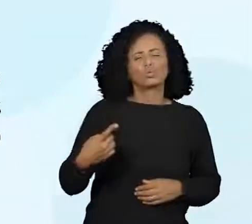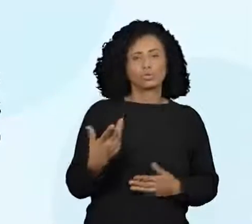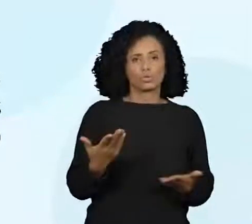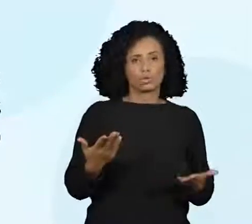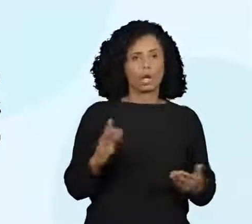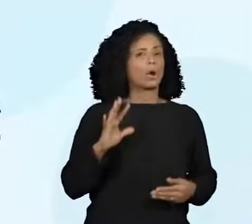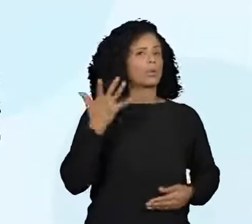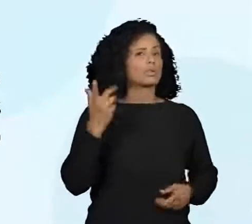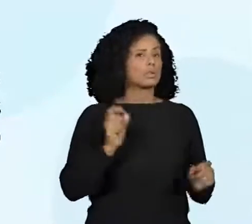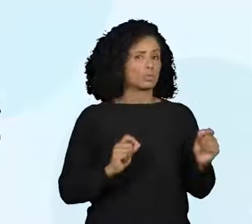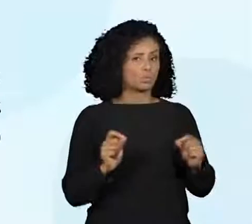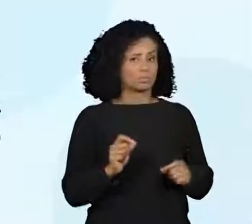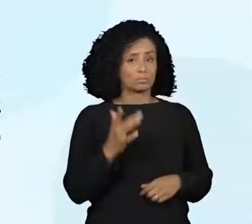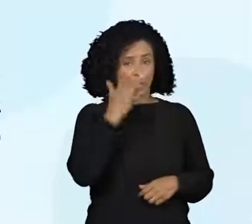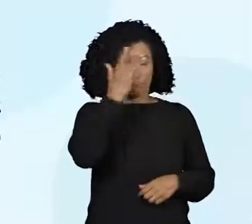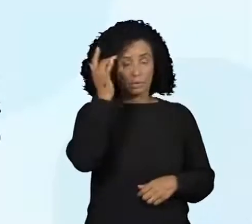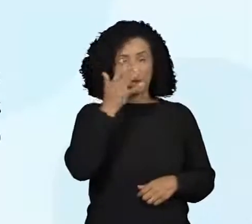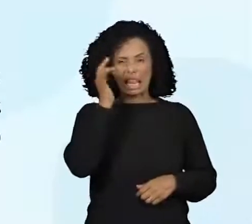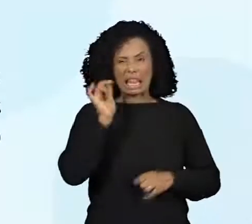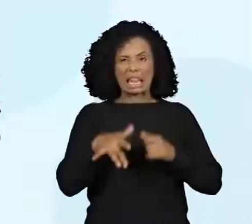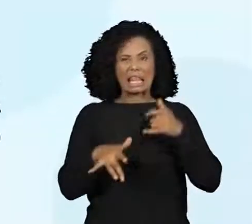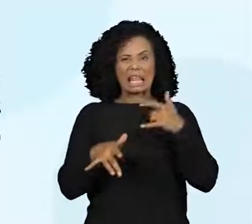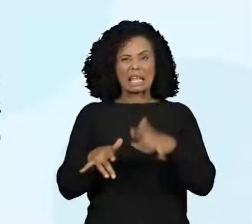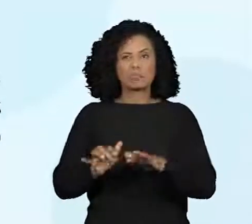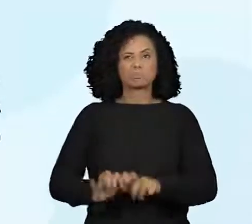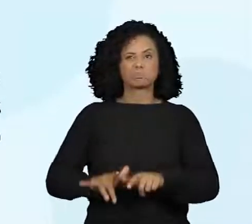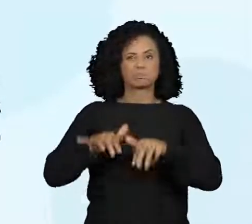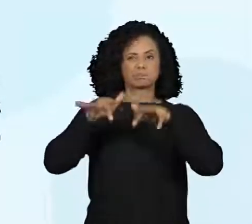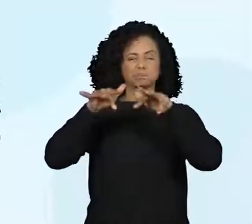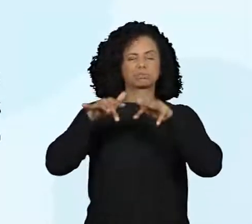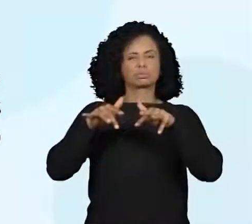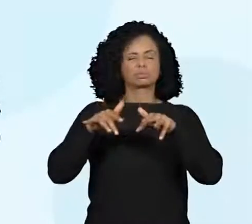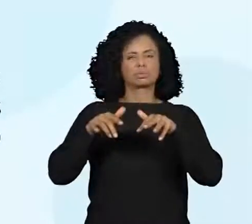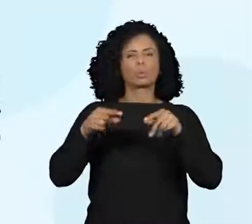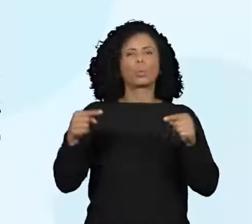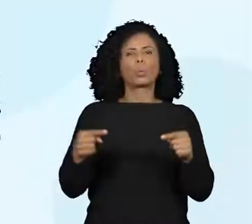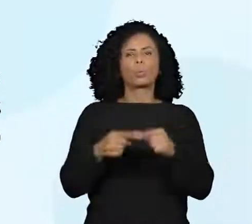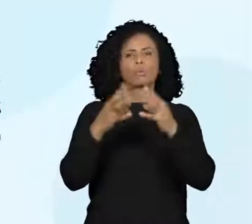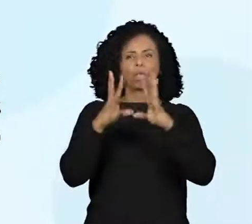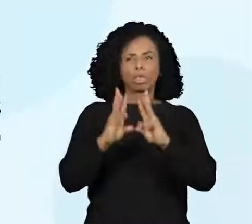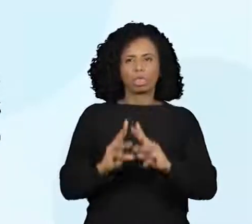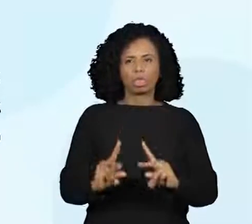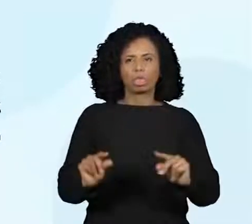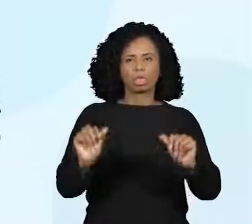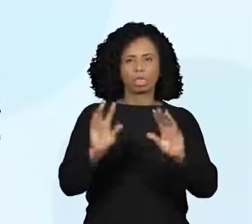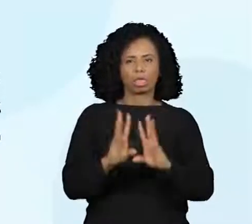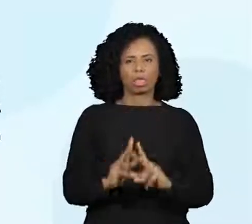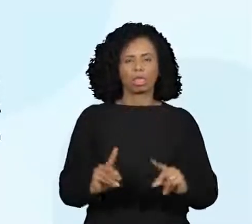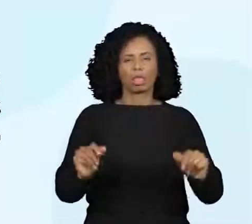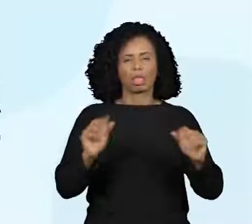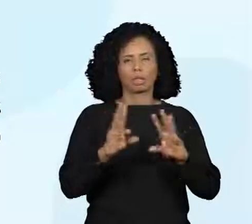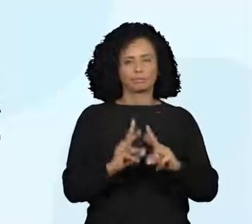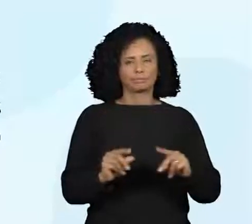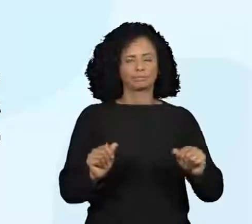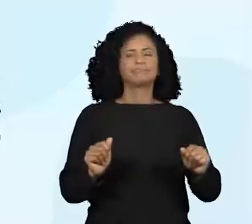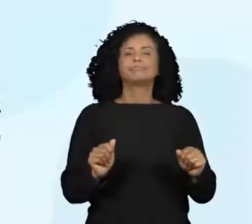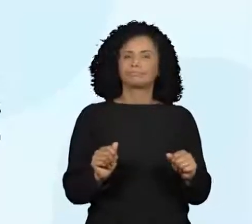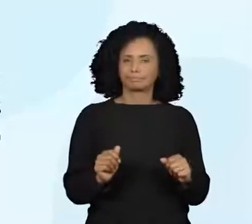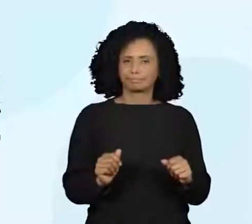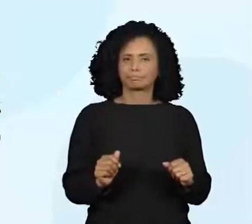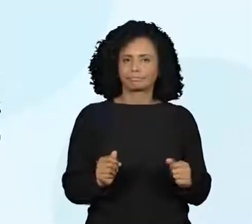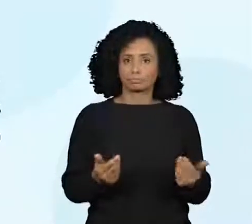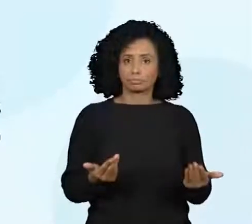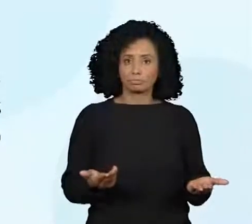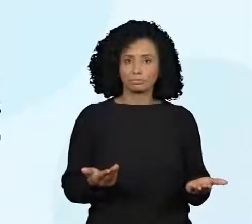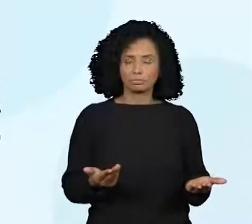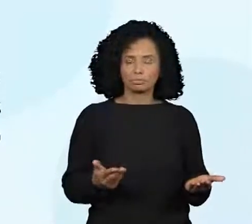de lixo orgânico, quer dizer lixo que se decompõe na natureza. Então, a